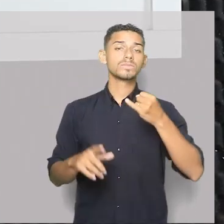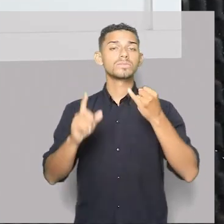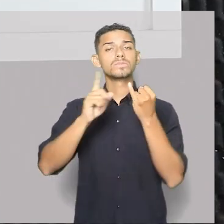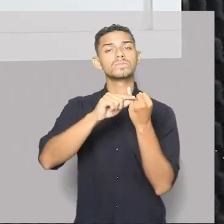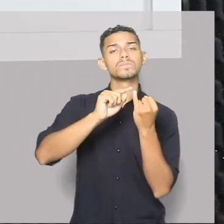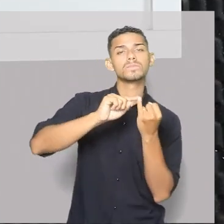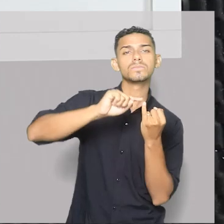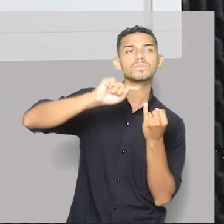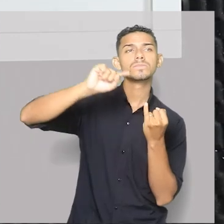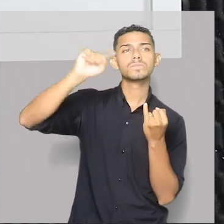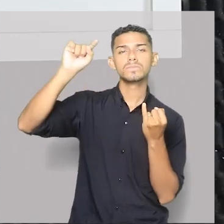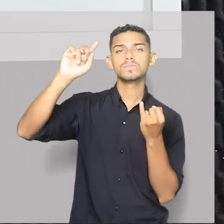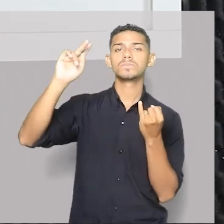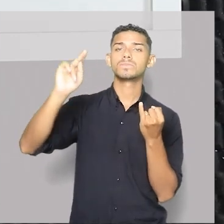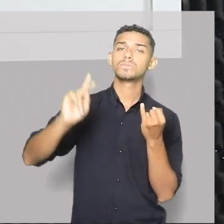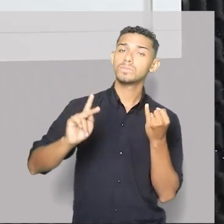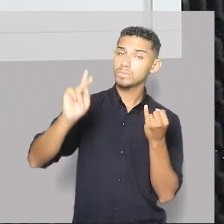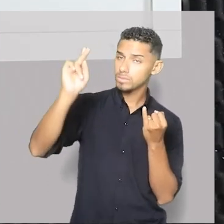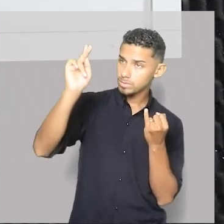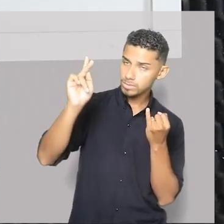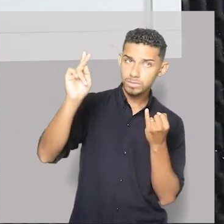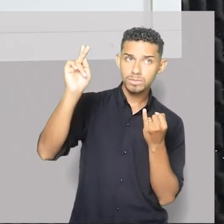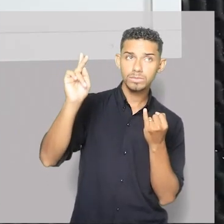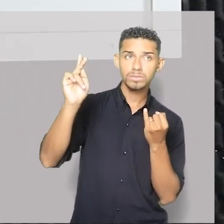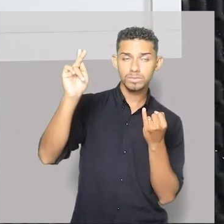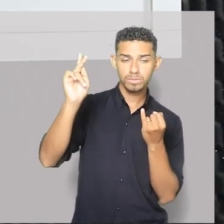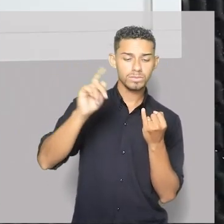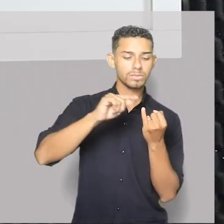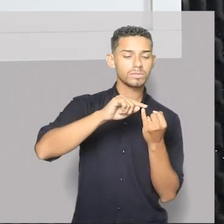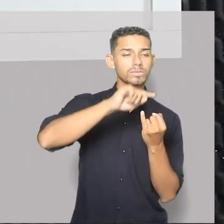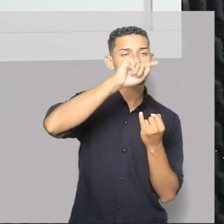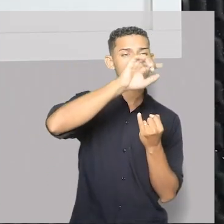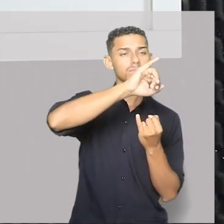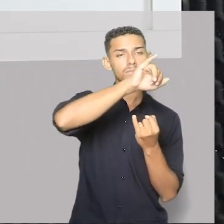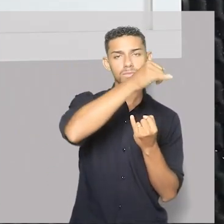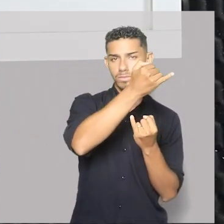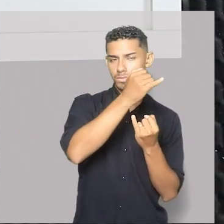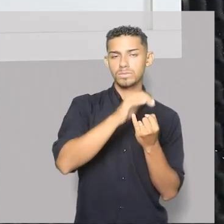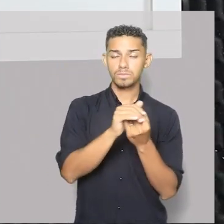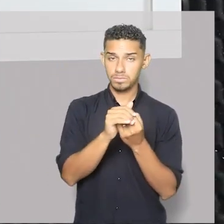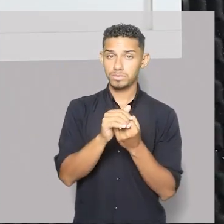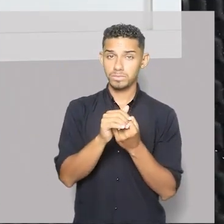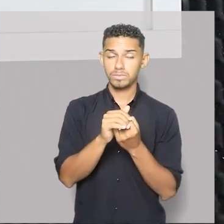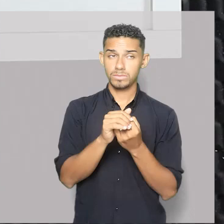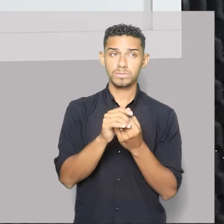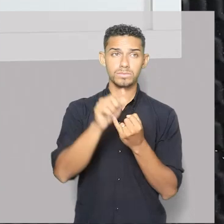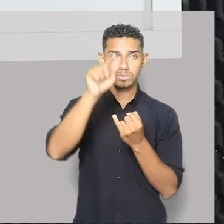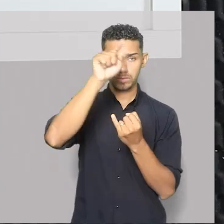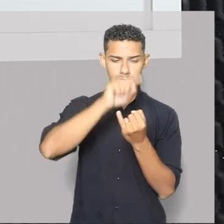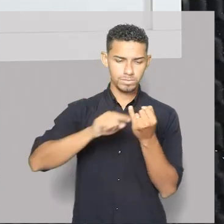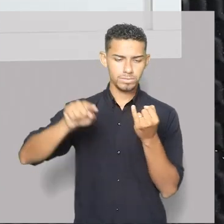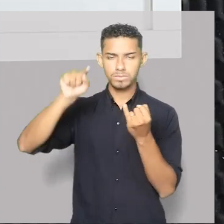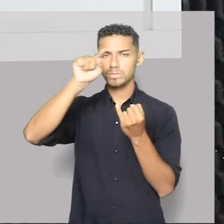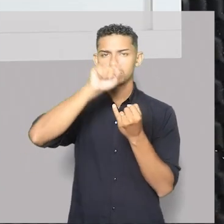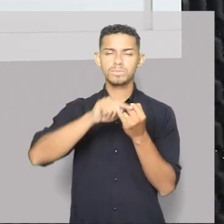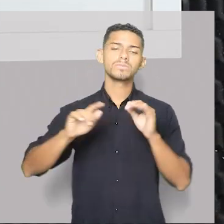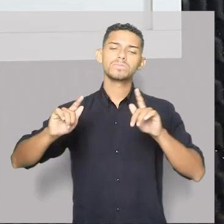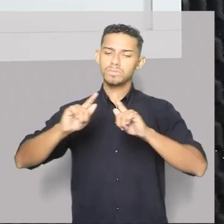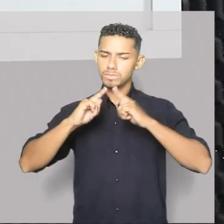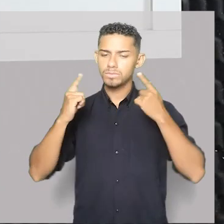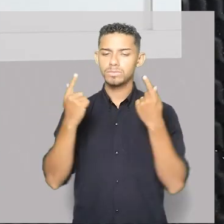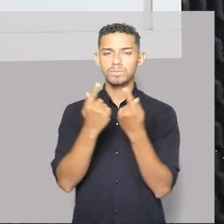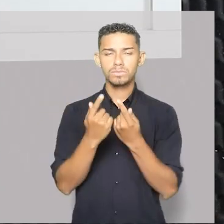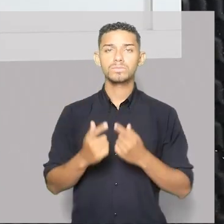Quem que ramifica? Raíssa, eu estou vendo que quem está ramificando é o J e o K. Então, você formaria, né, um